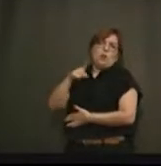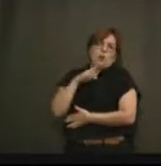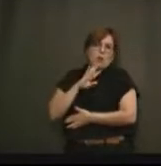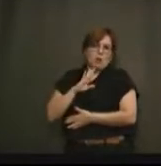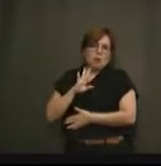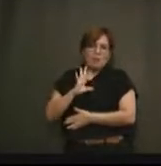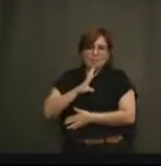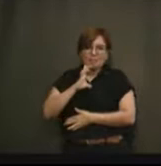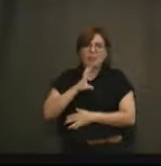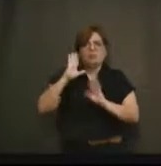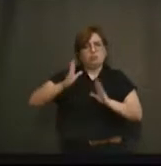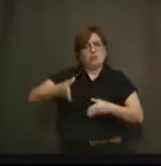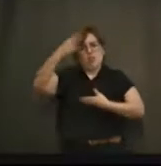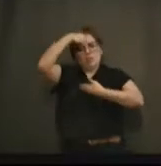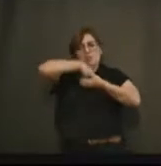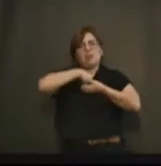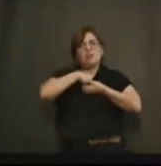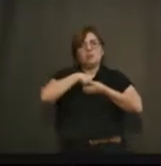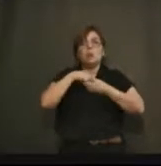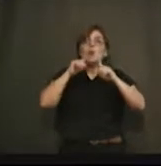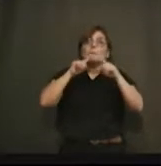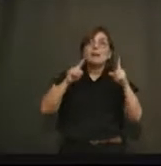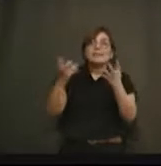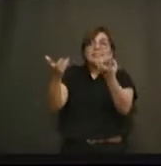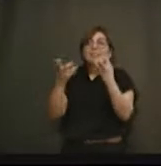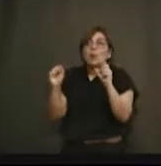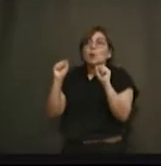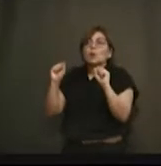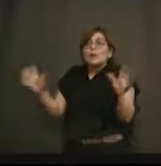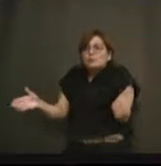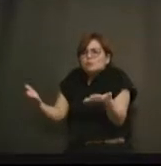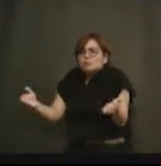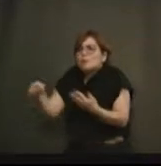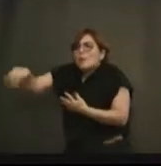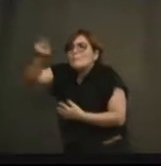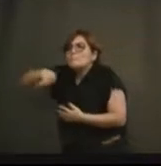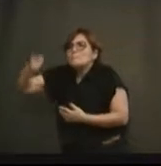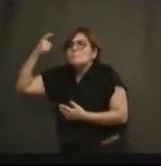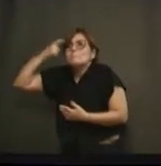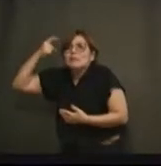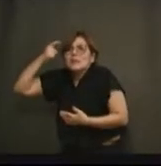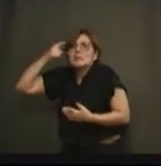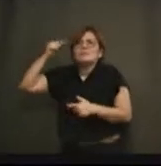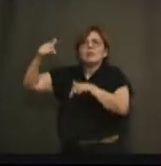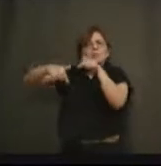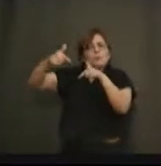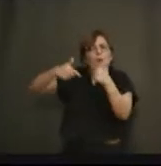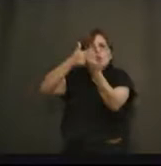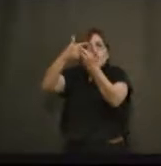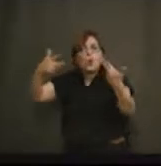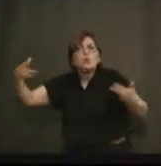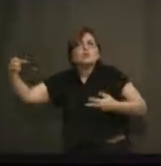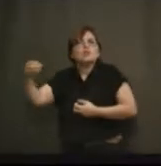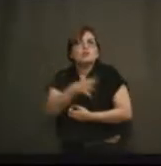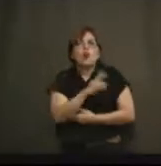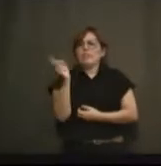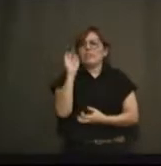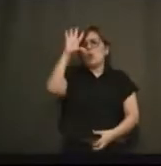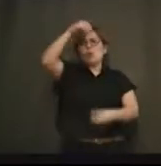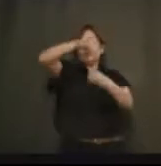é dar oportunidade para que as pessoas pensem, para que as pessoas lidem com situações novas que não estão nas